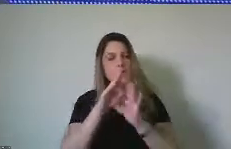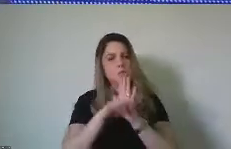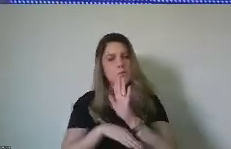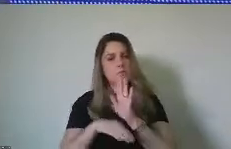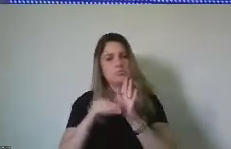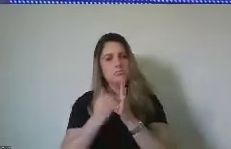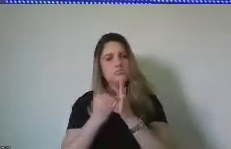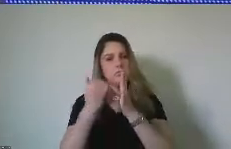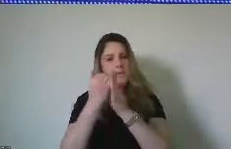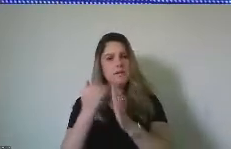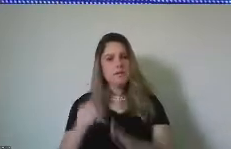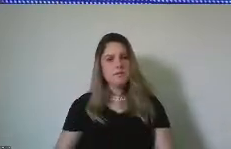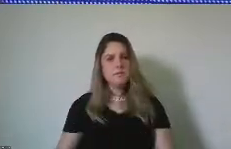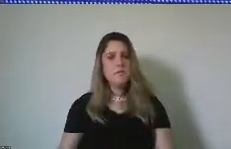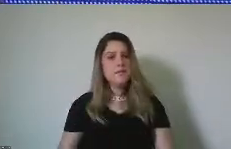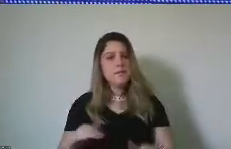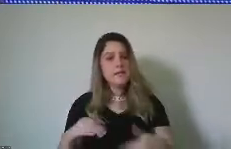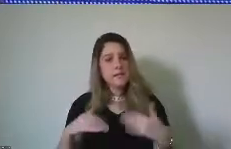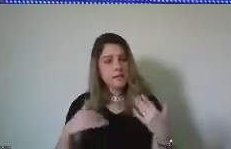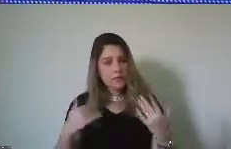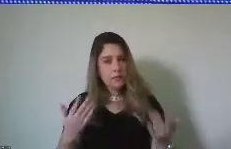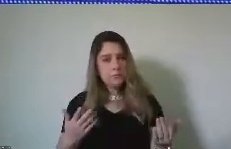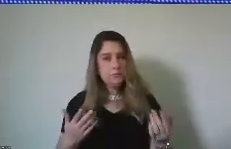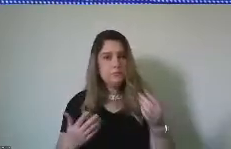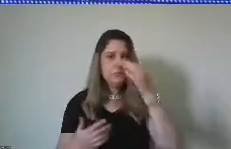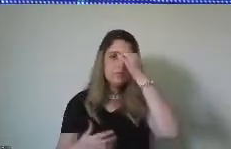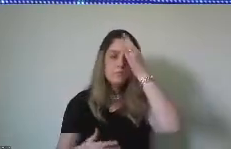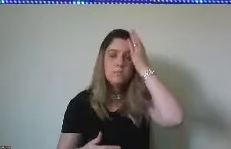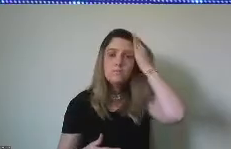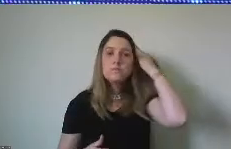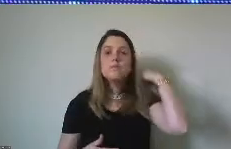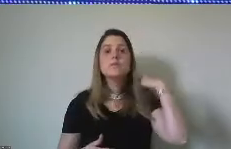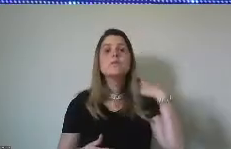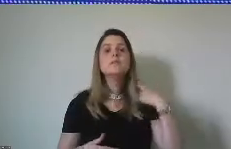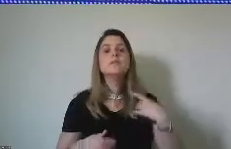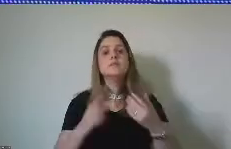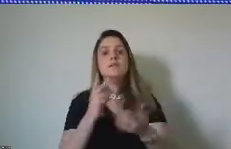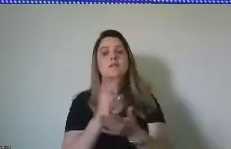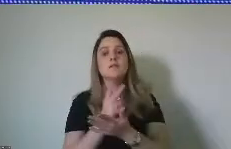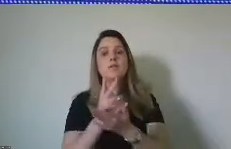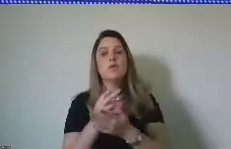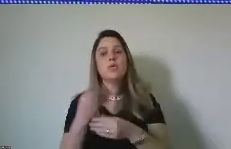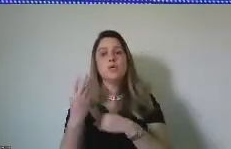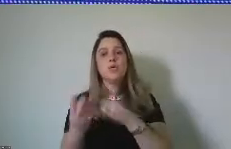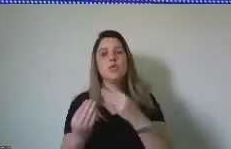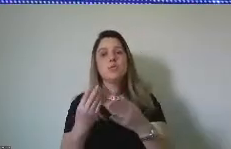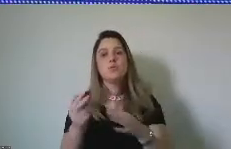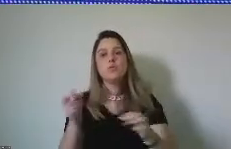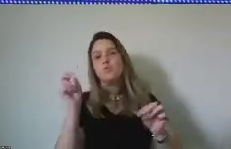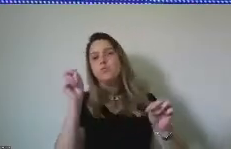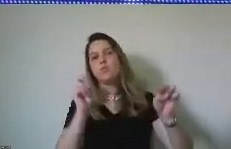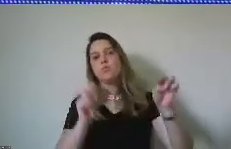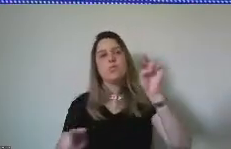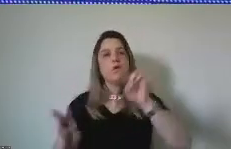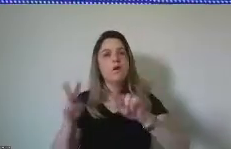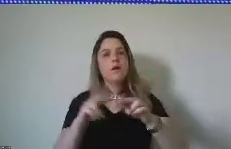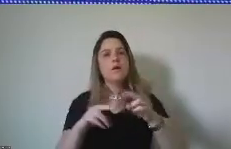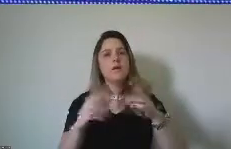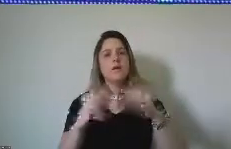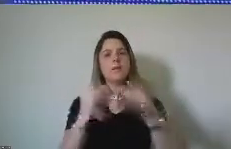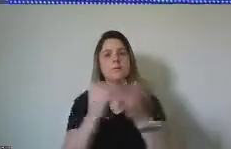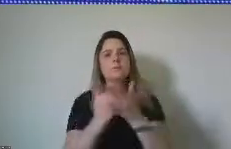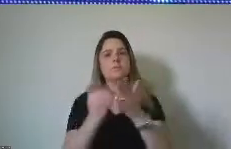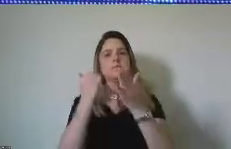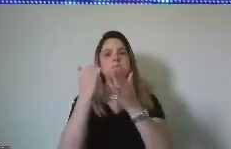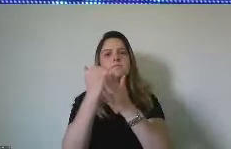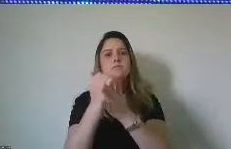concedido então sem querer ser arrogante a gente não olha muito para base de preço do